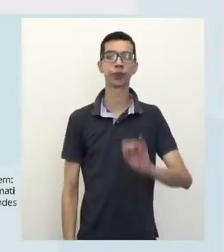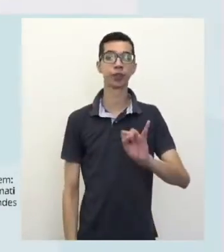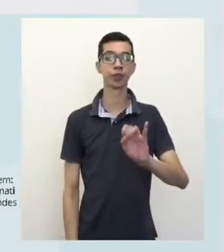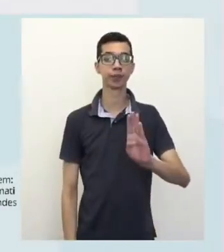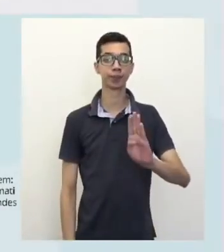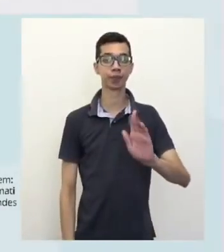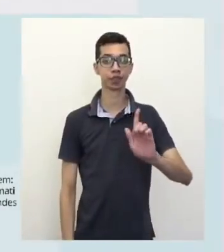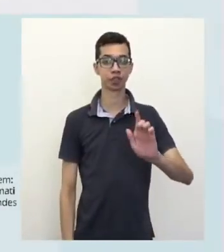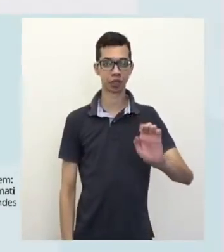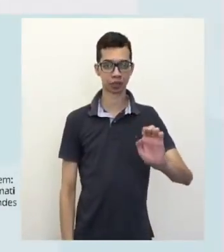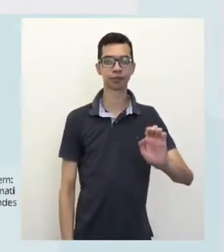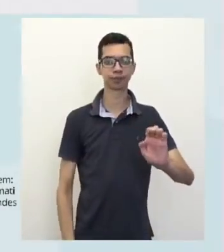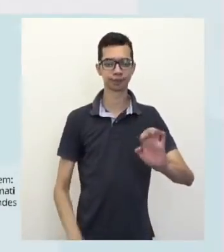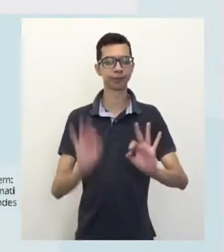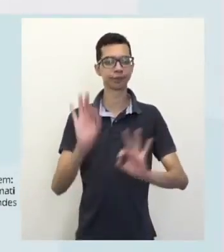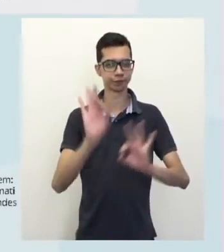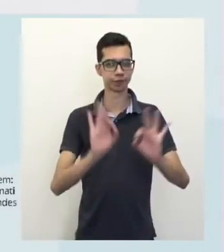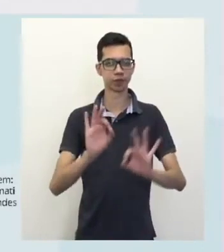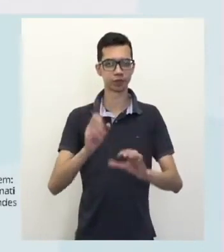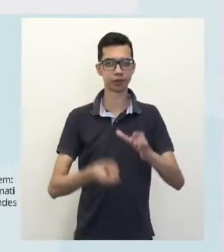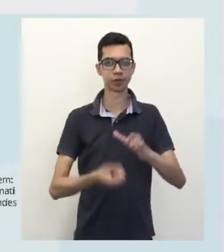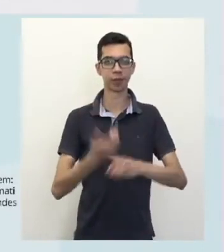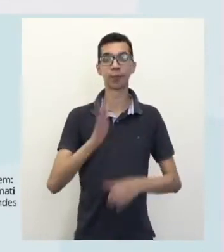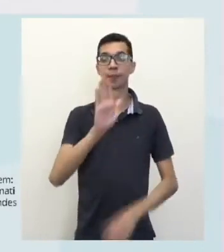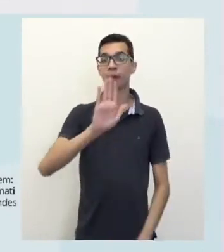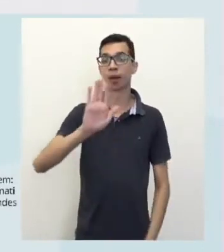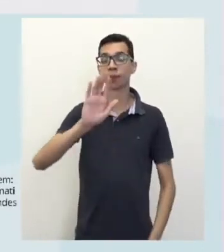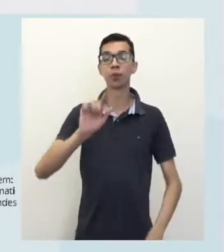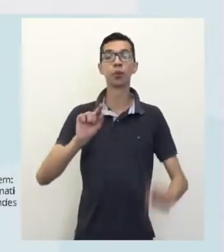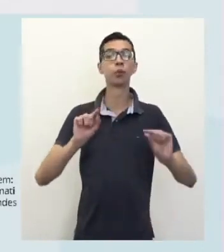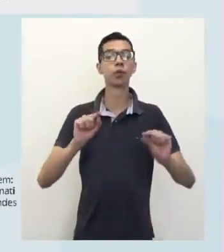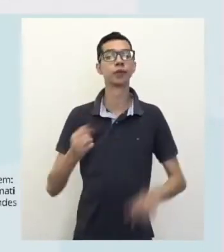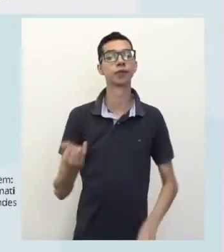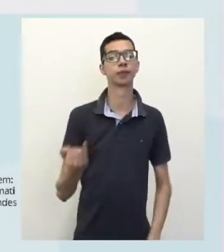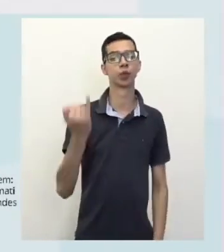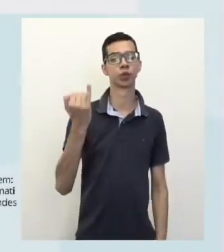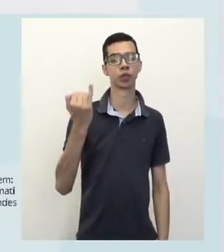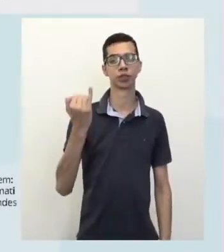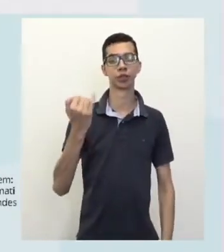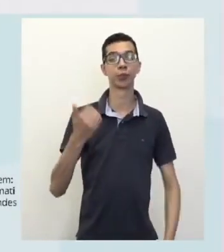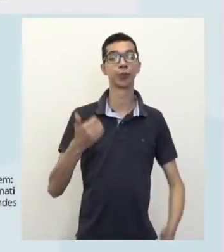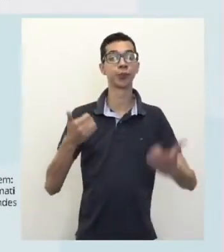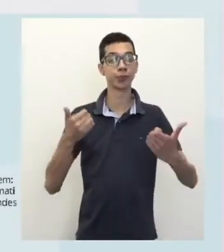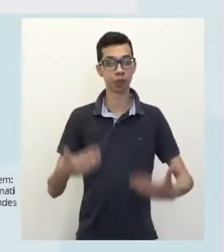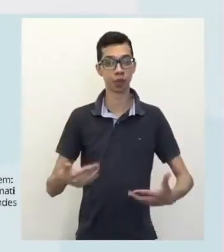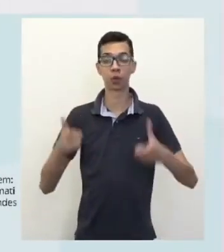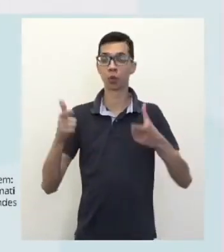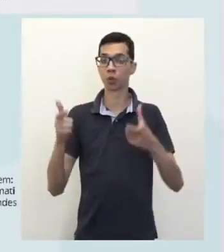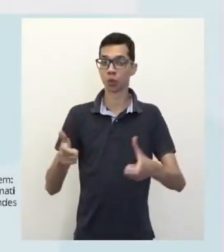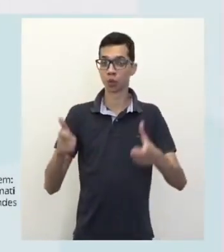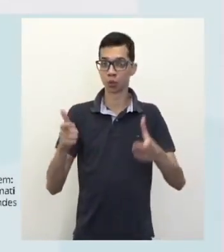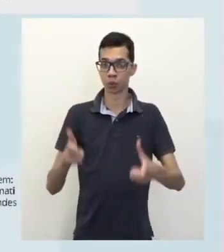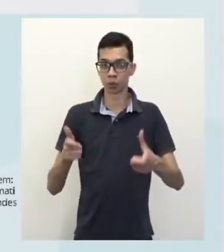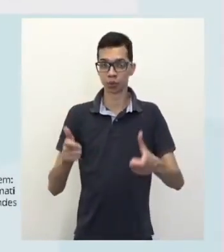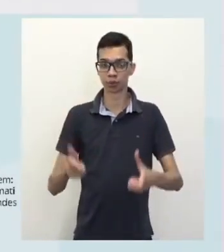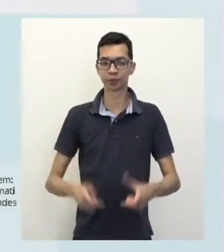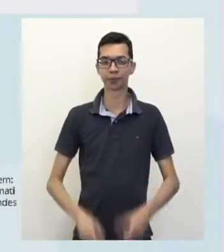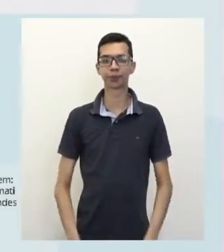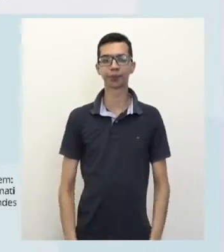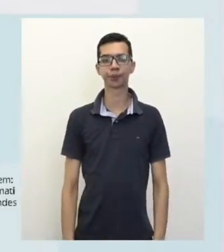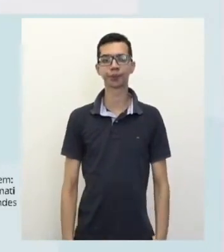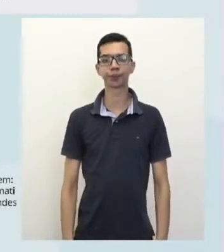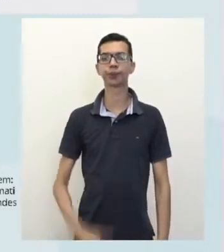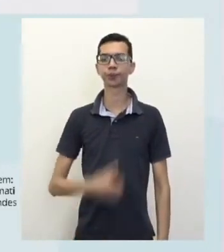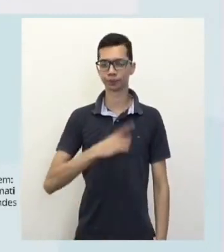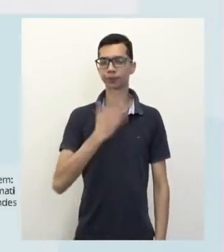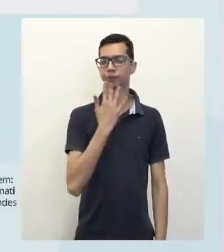E o que é importante a gente levar em consideração? O destaque para as regiões, né, feita aí através das cores.